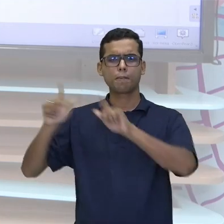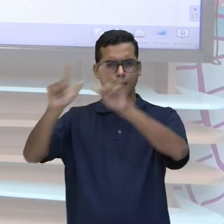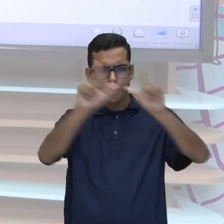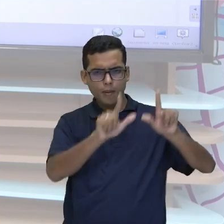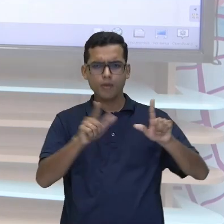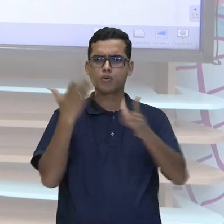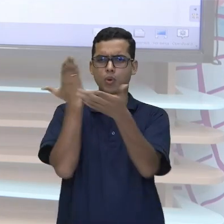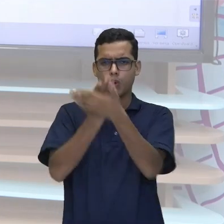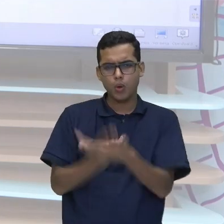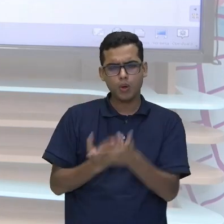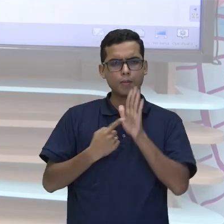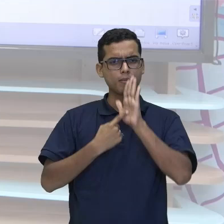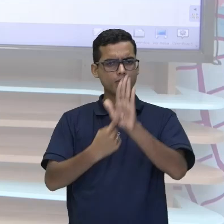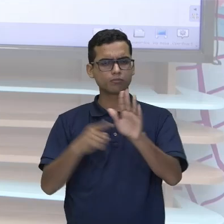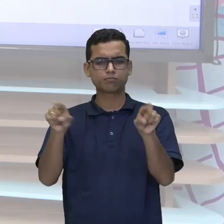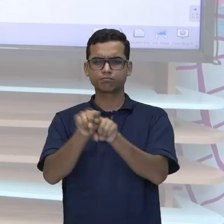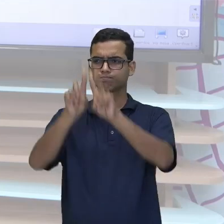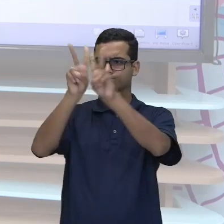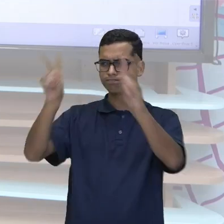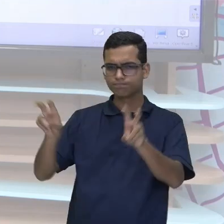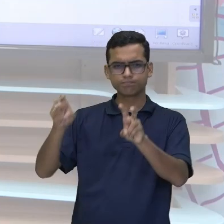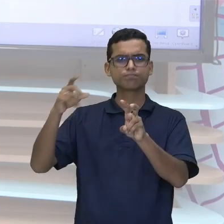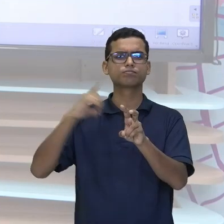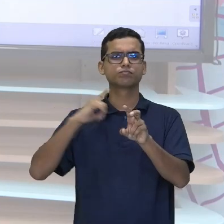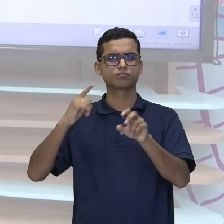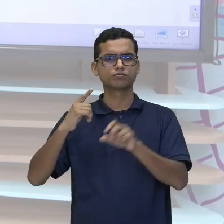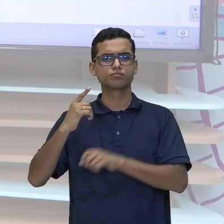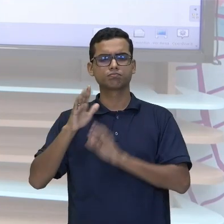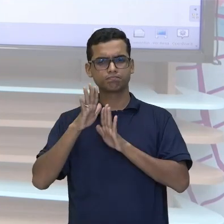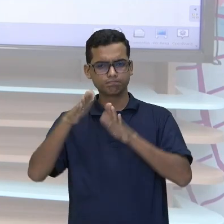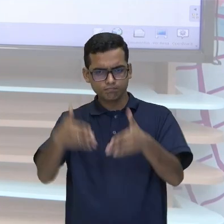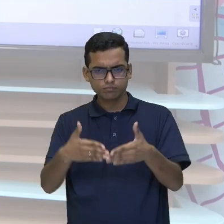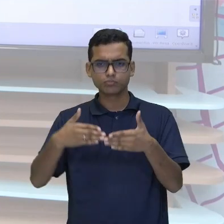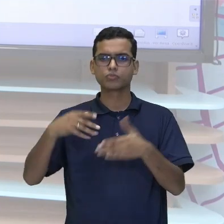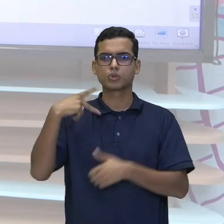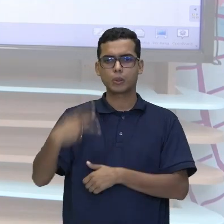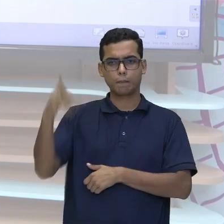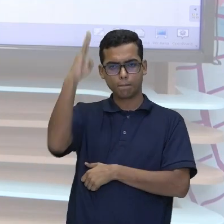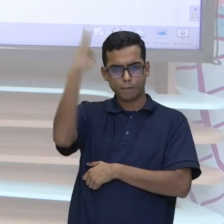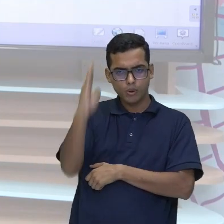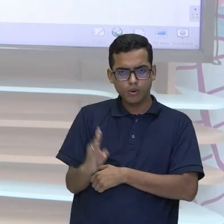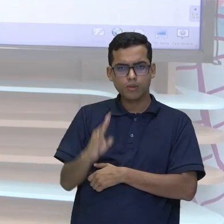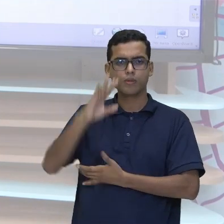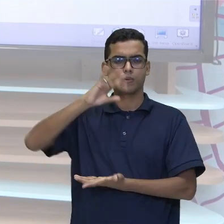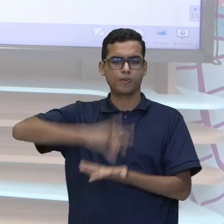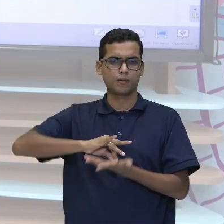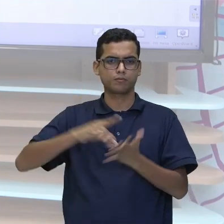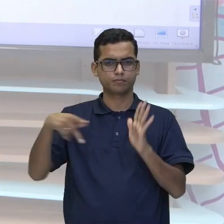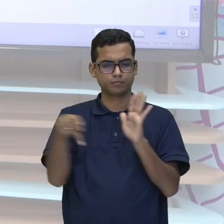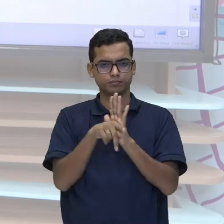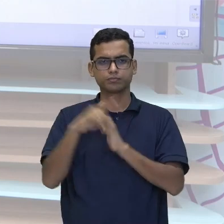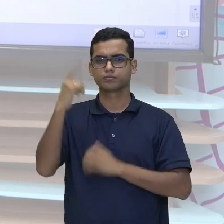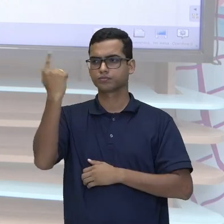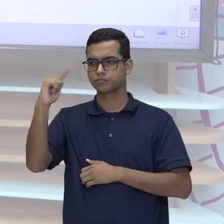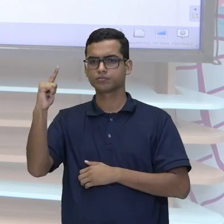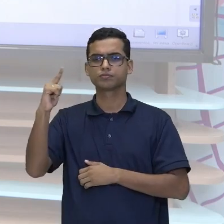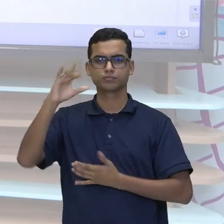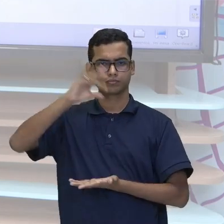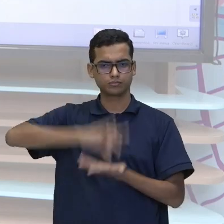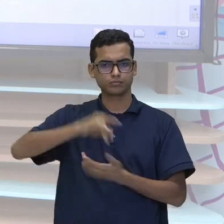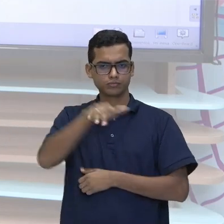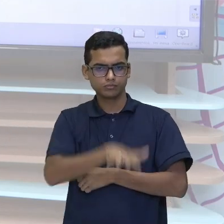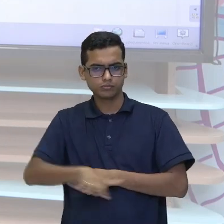né, que trazem temáticas, que trazem temas específicos aqui dos espaços geográficos no